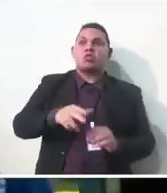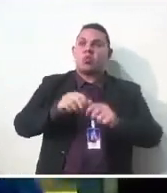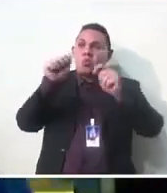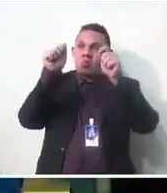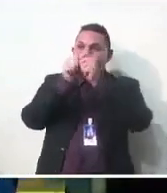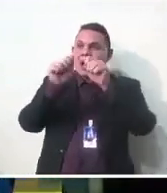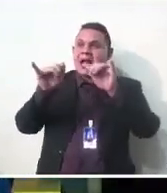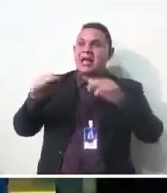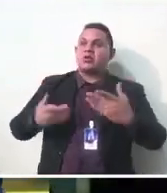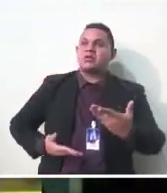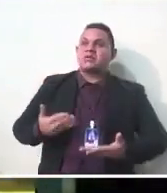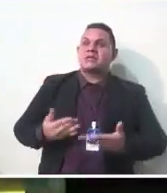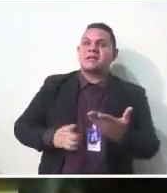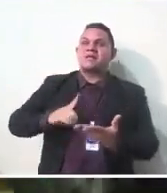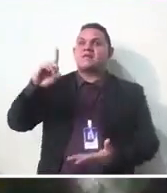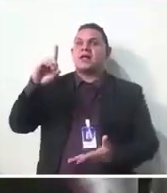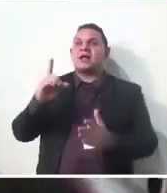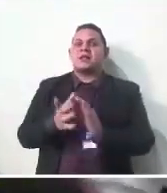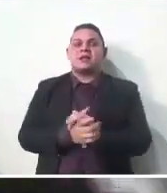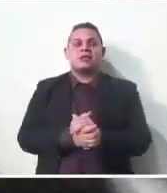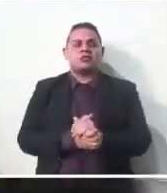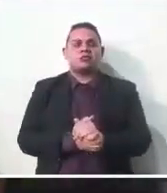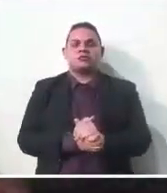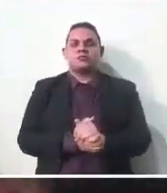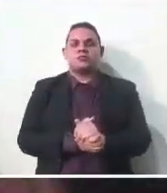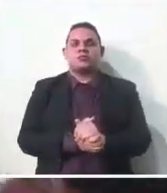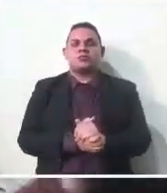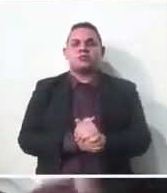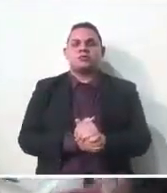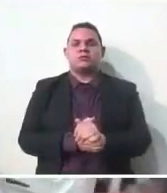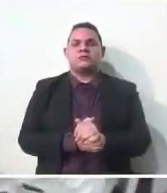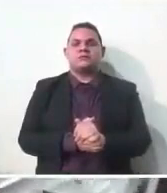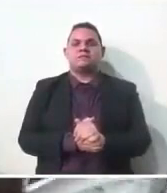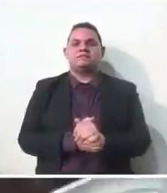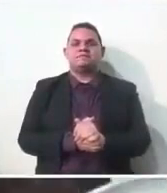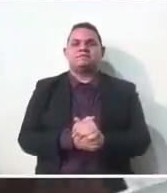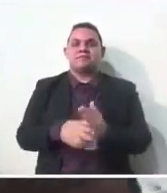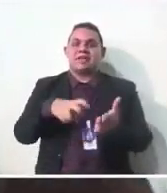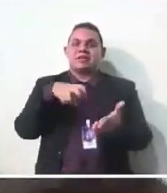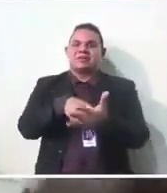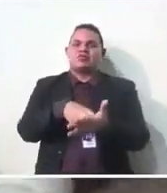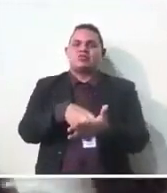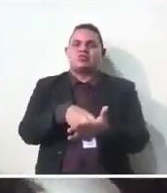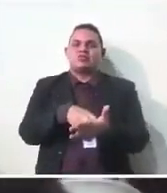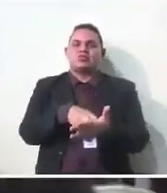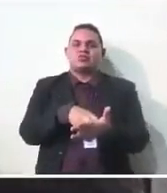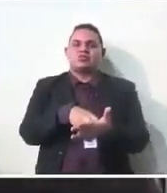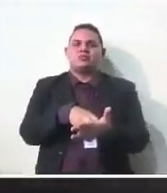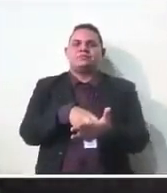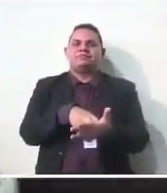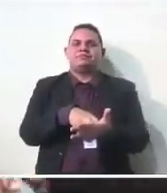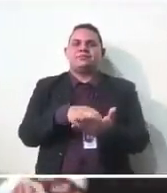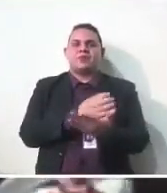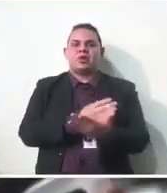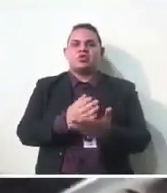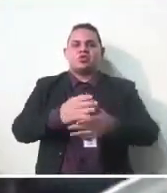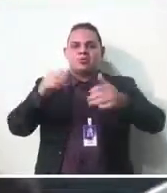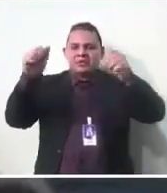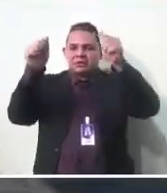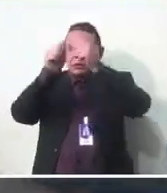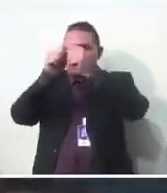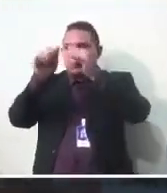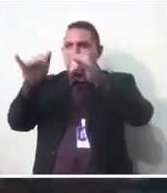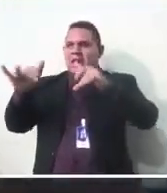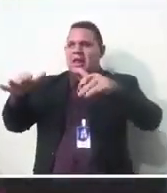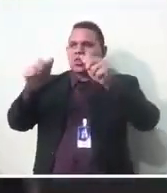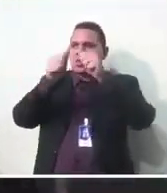o Pai, não resistiu. Olha o impacto que tu causou no céu. Eles caem do joelho nos pés de Jesus e começam a adorar e